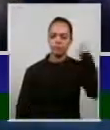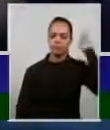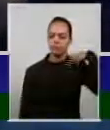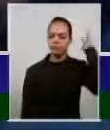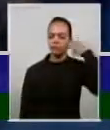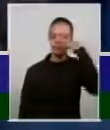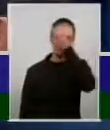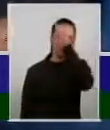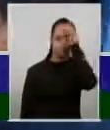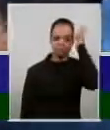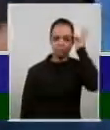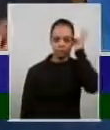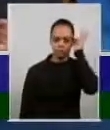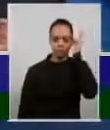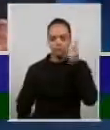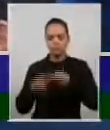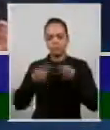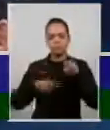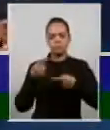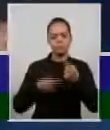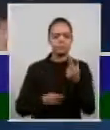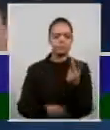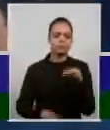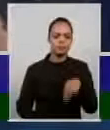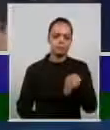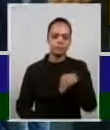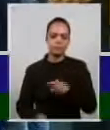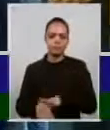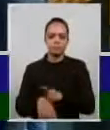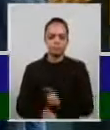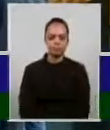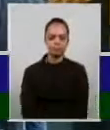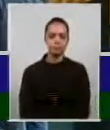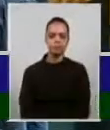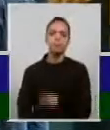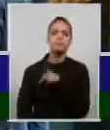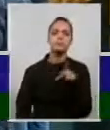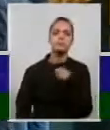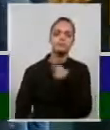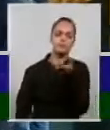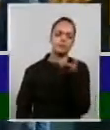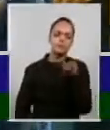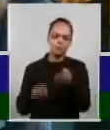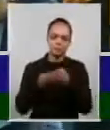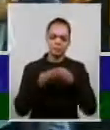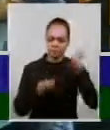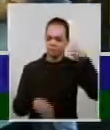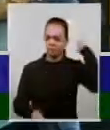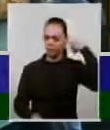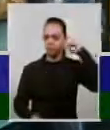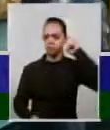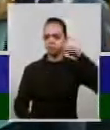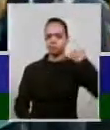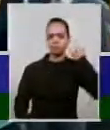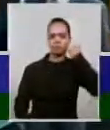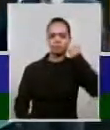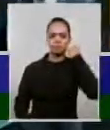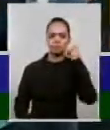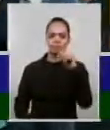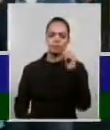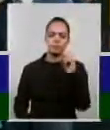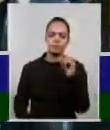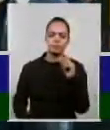Vereador Felipe Thier, para discussão. 2 minutos. Senhor presidente, eu quero solicitar ao vereador Juliano Modesto